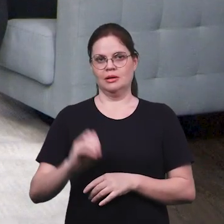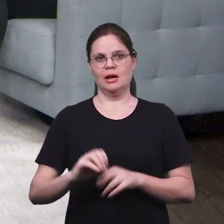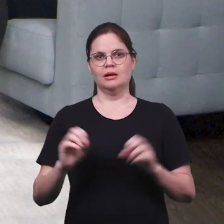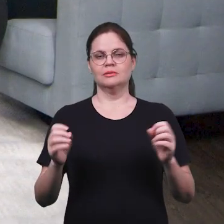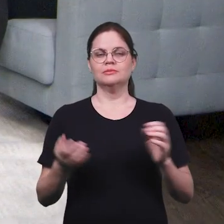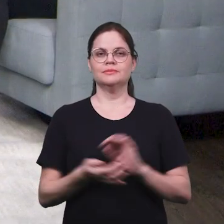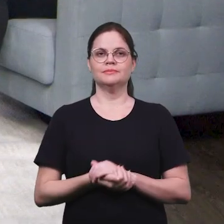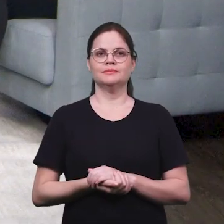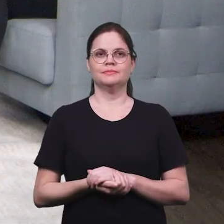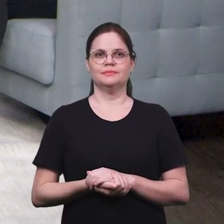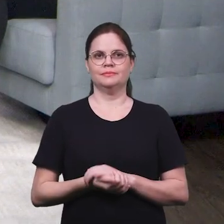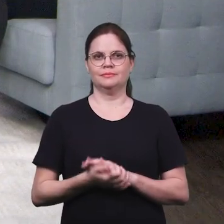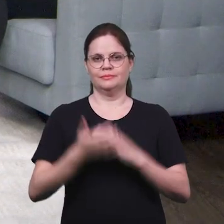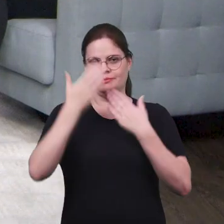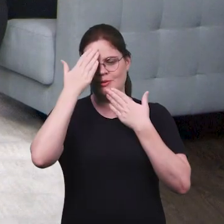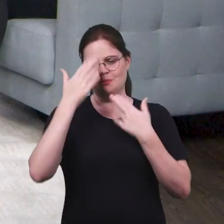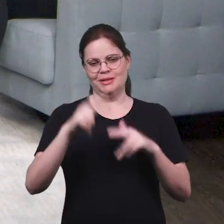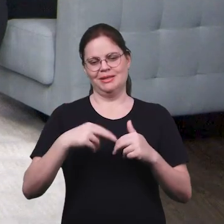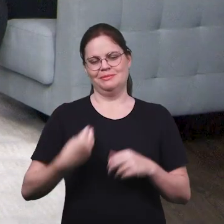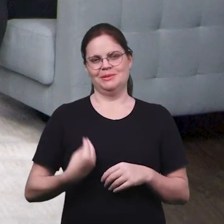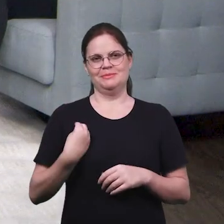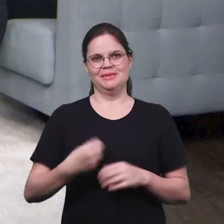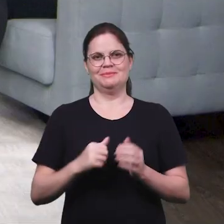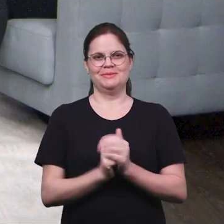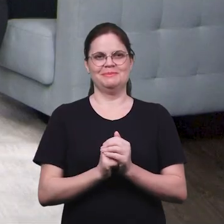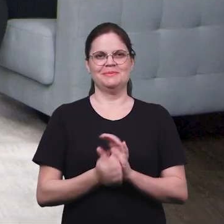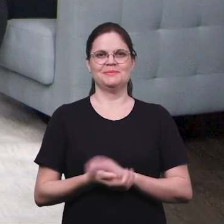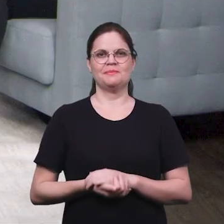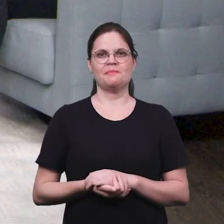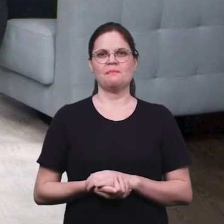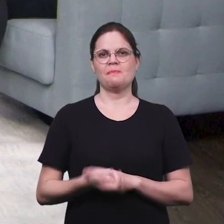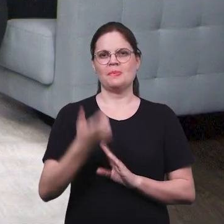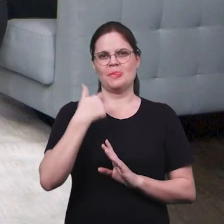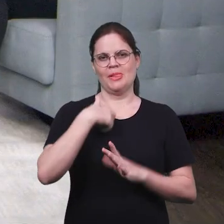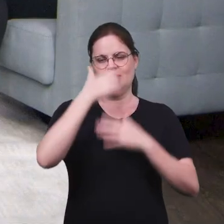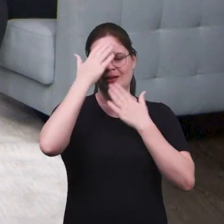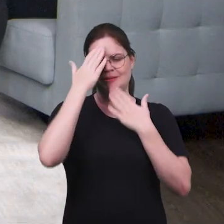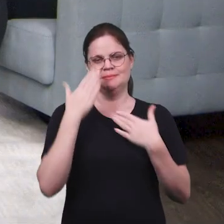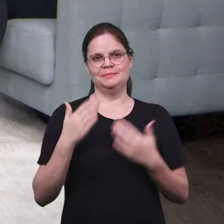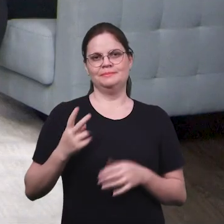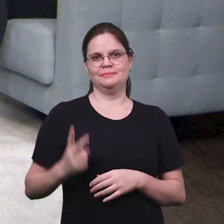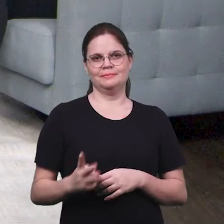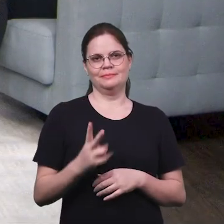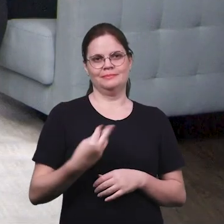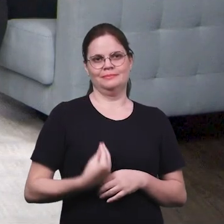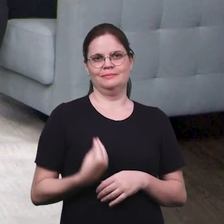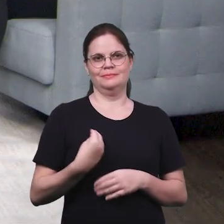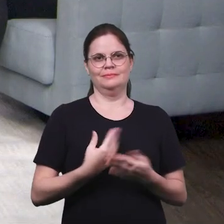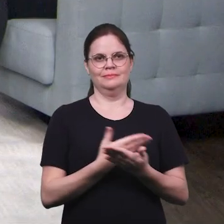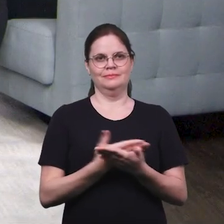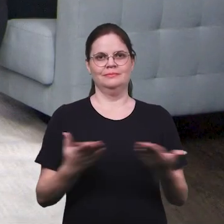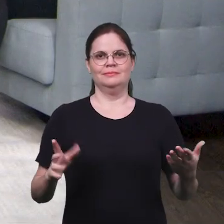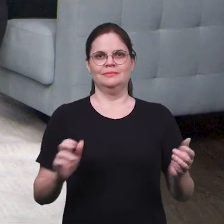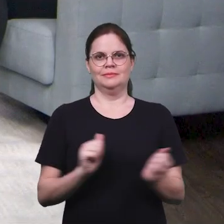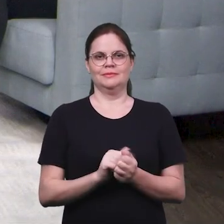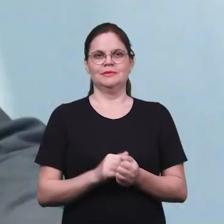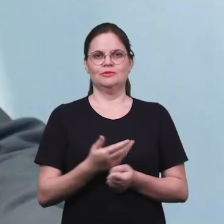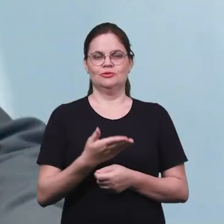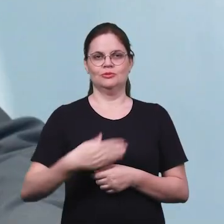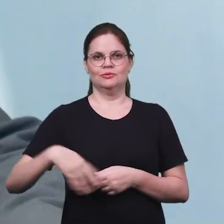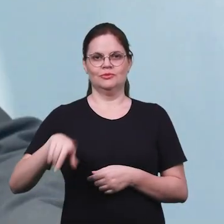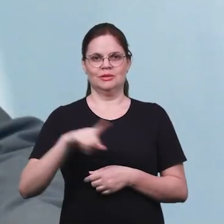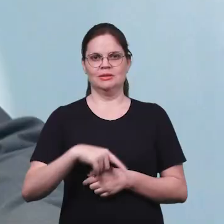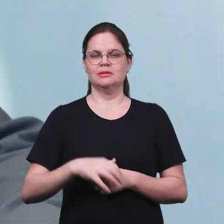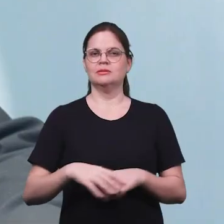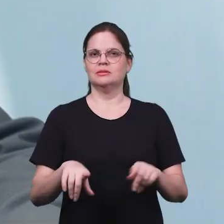palavras finais. Amém. Muito obrigado pela sua participação. Eu que agradeço sempre a estar aqui com os